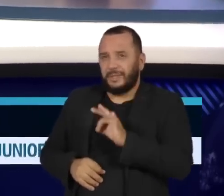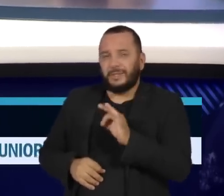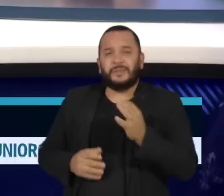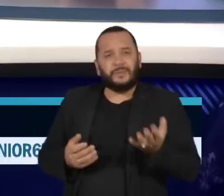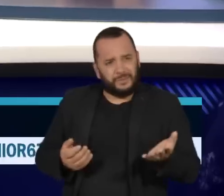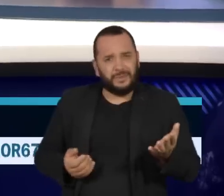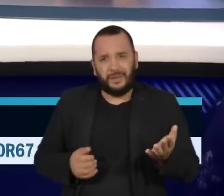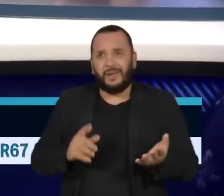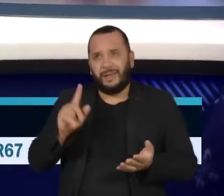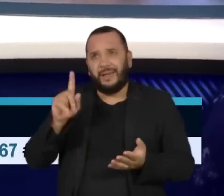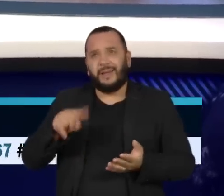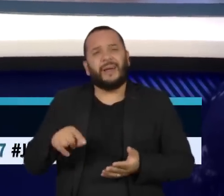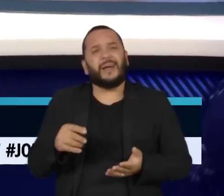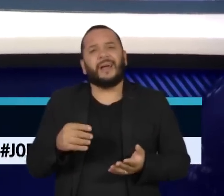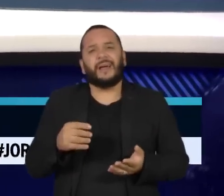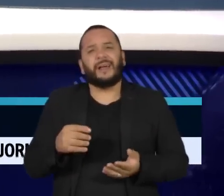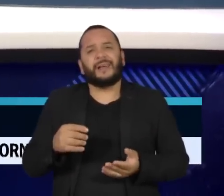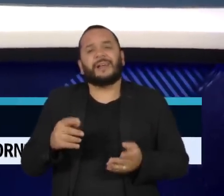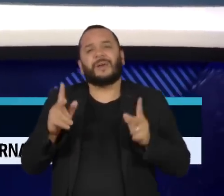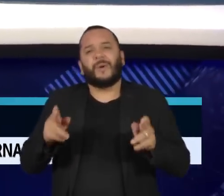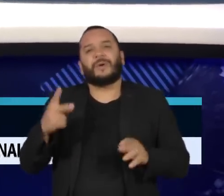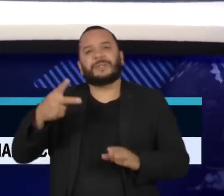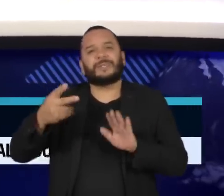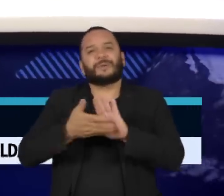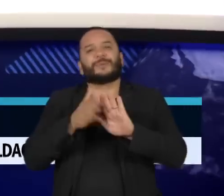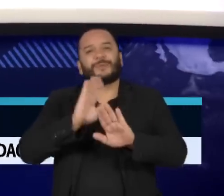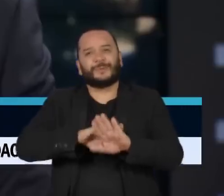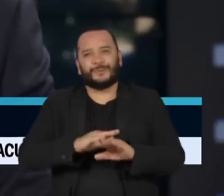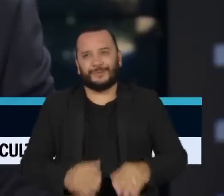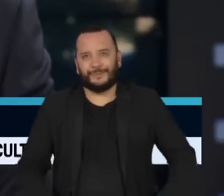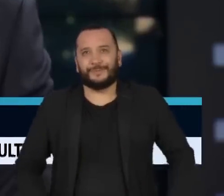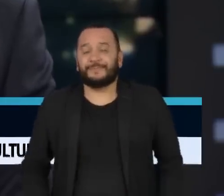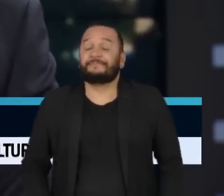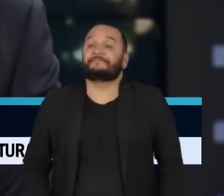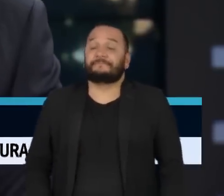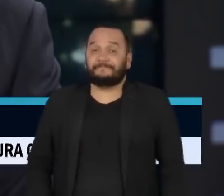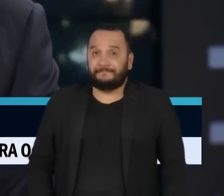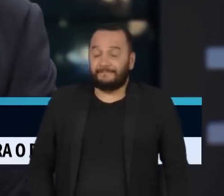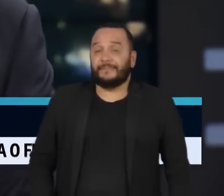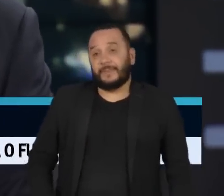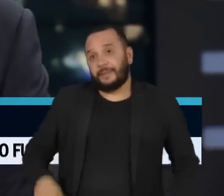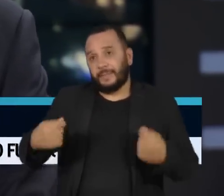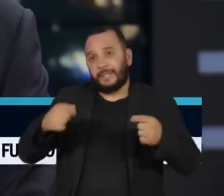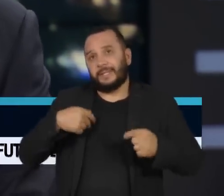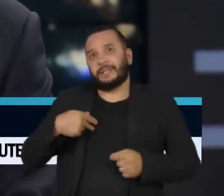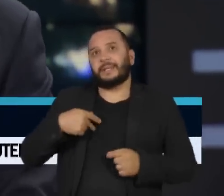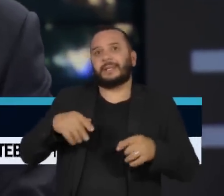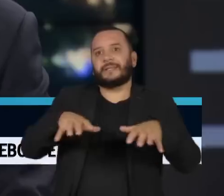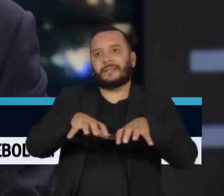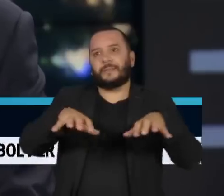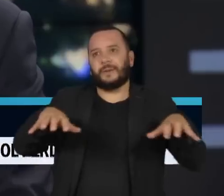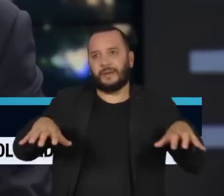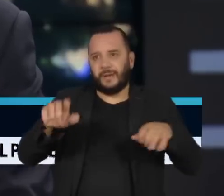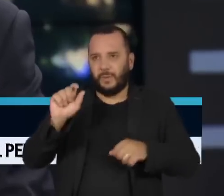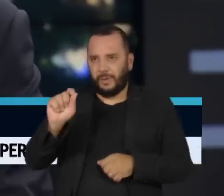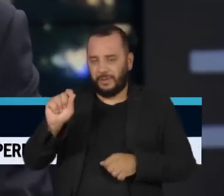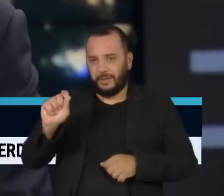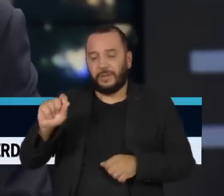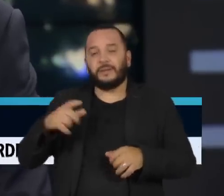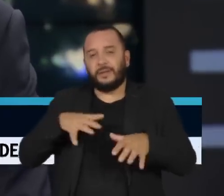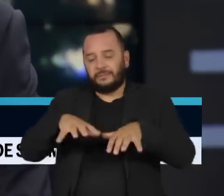divisão vista no segundo turno das eleições? Olha, eu acho que aí a gente tem que separar duas coisas, não é? Uma coisa é o